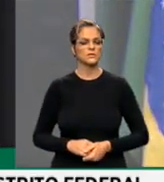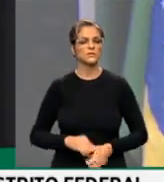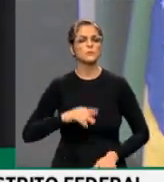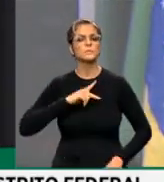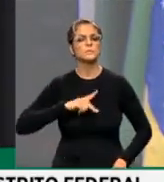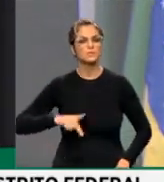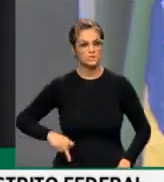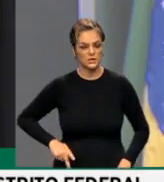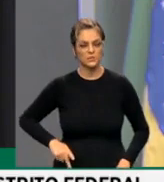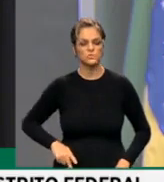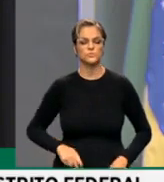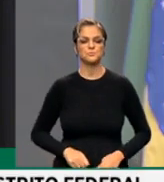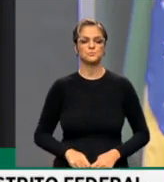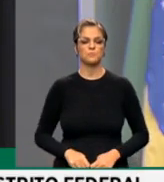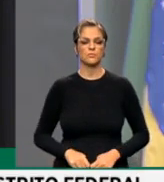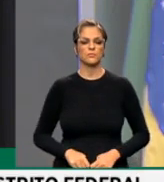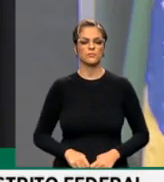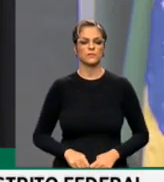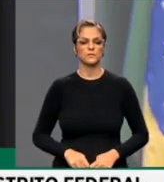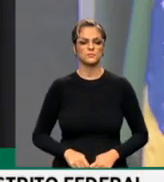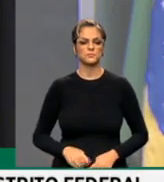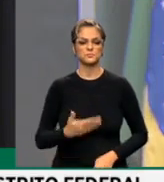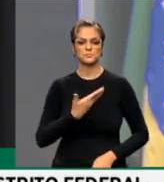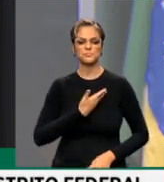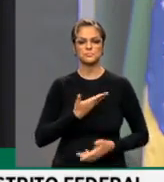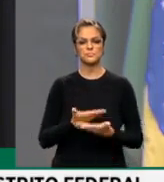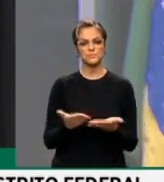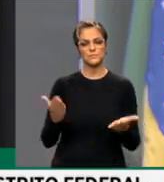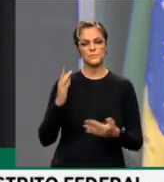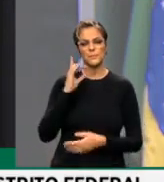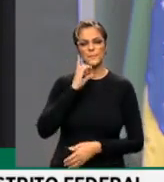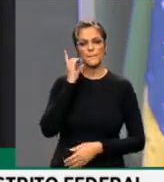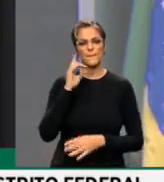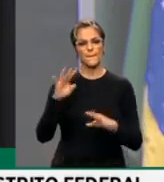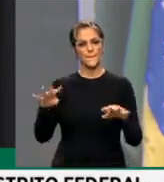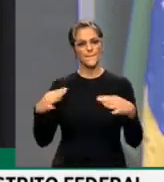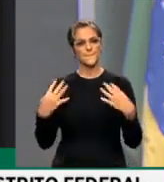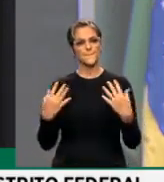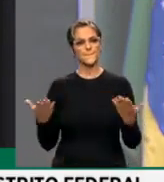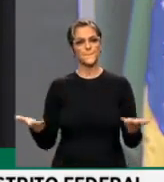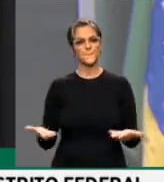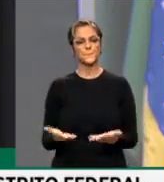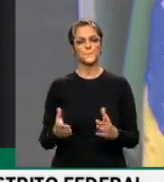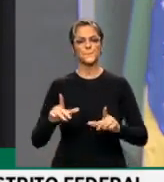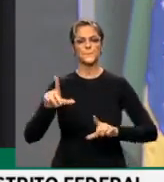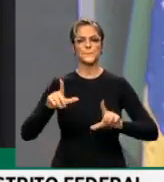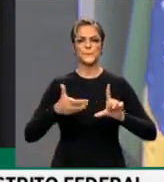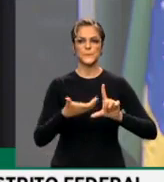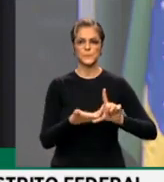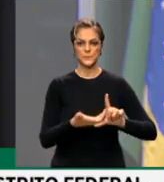Presidente, colegas deputados, a todos que estão nos assistindo pela TV Câmara.